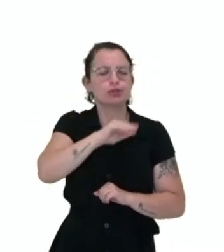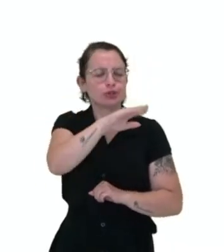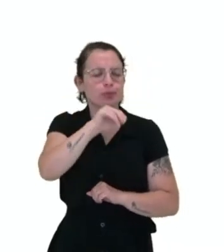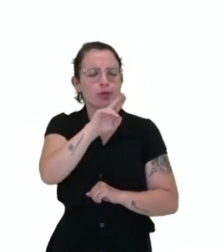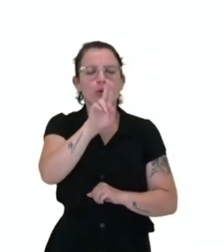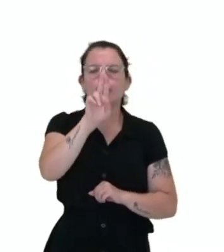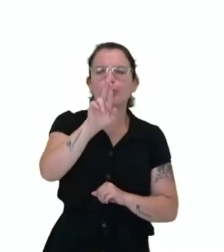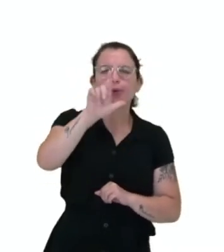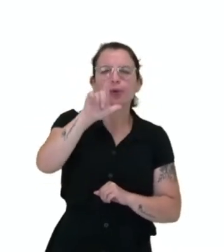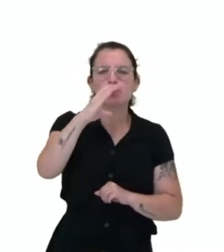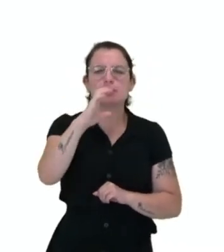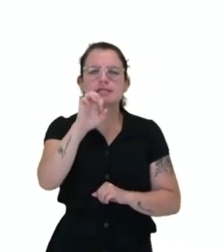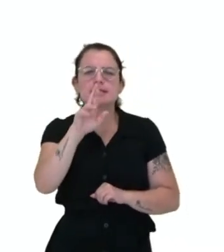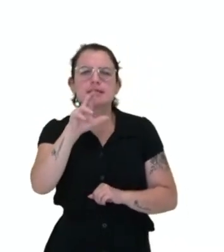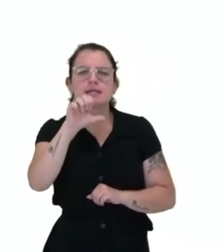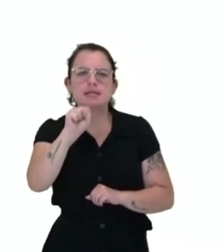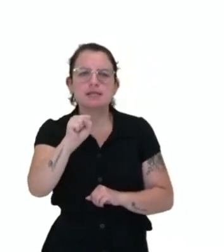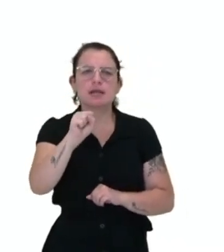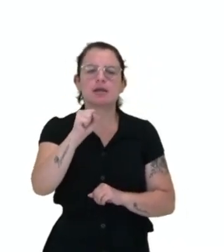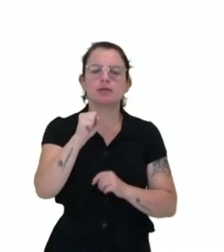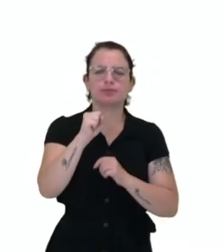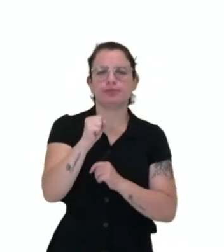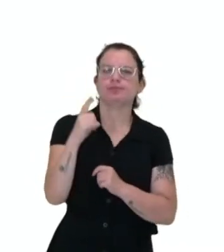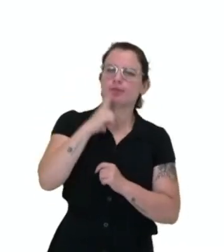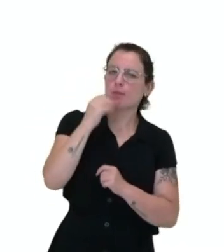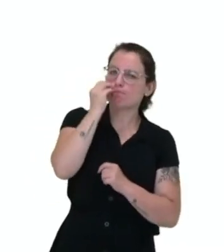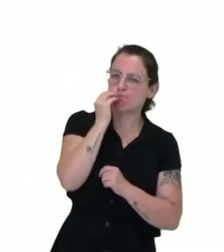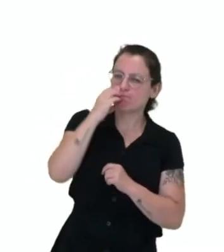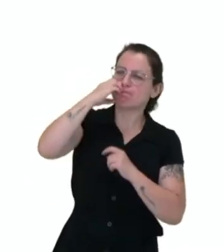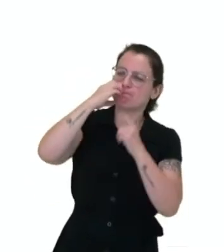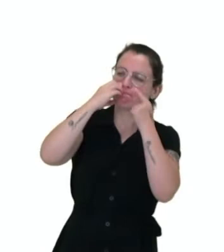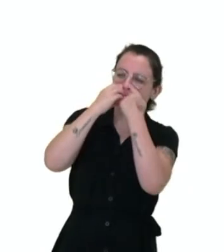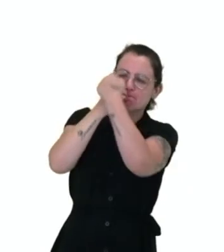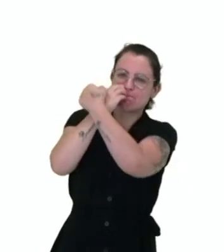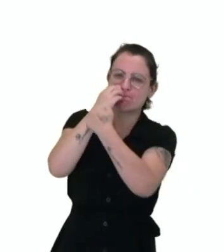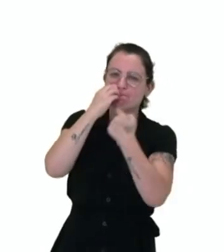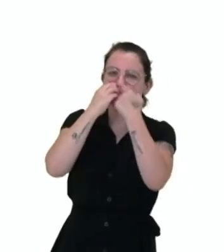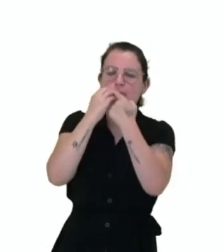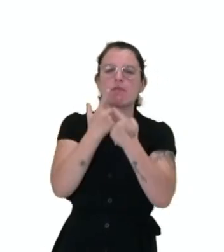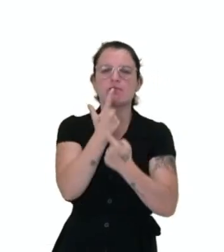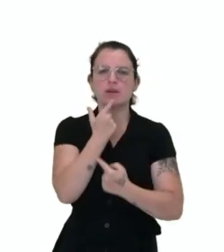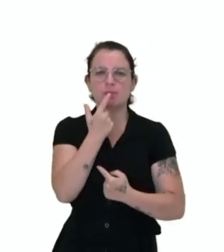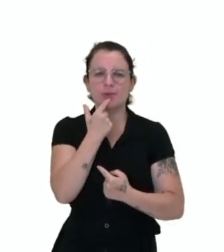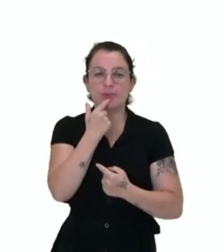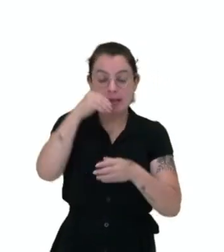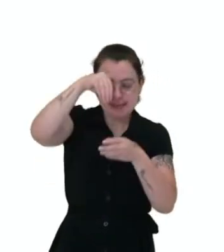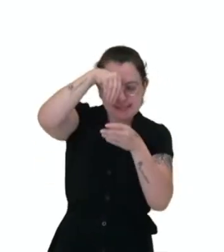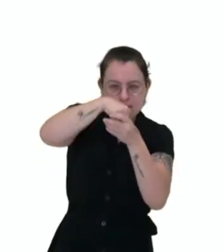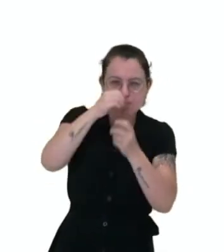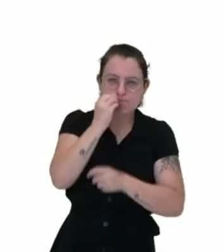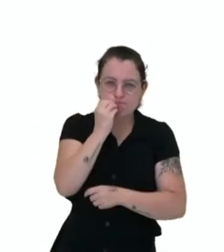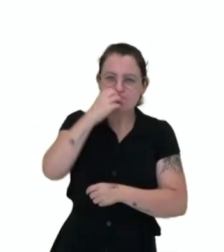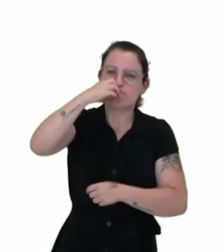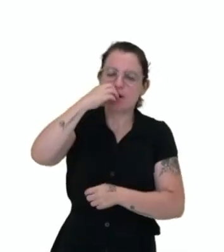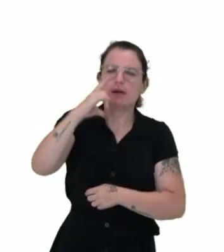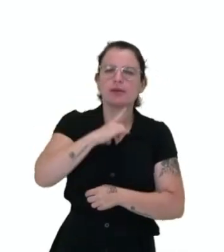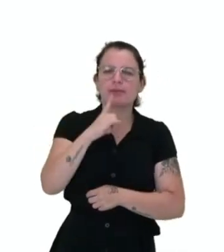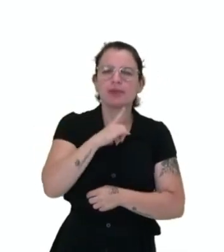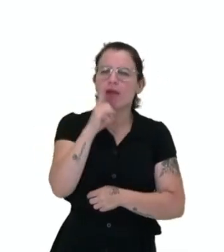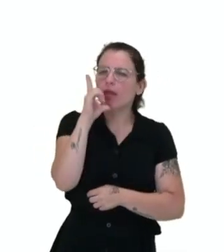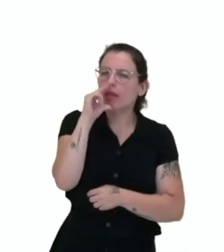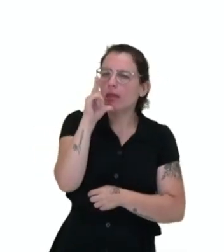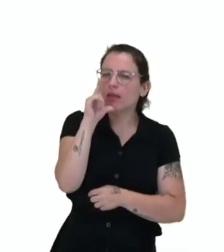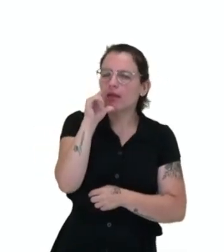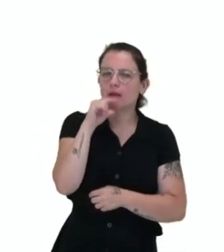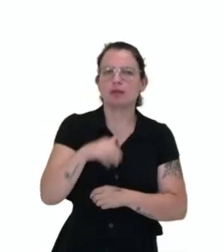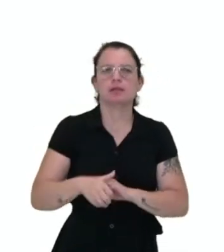borda avermelhada. E dentro dessas bolhas tem um líquido que aparecem